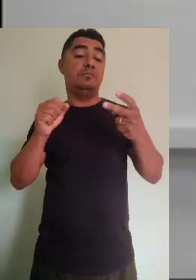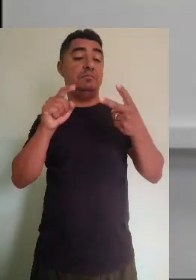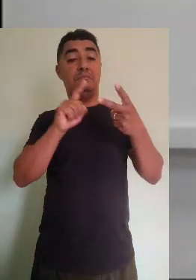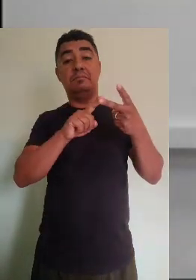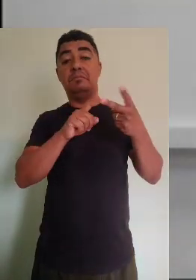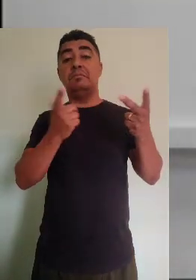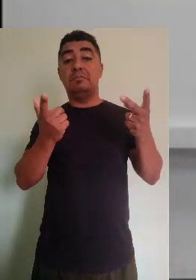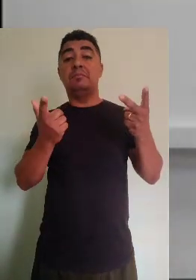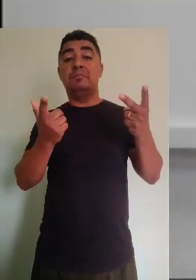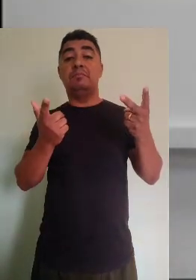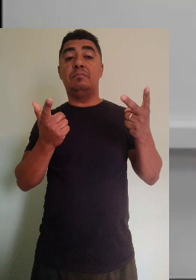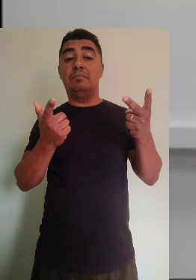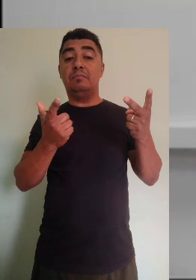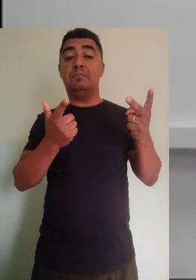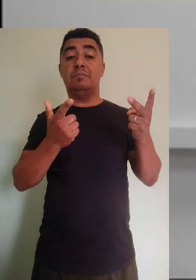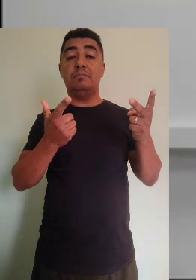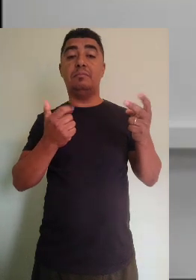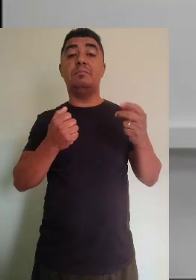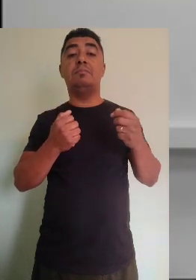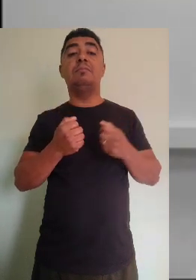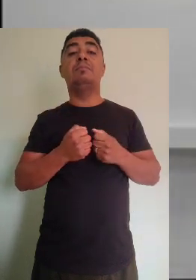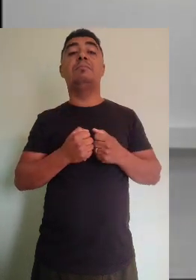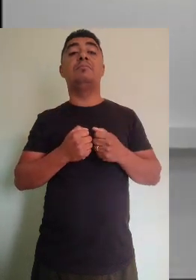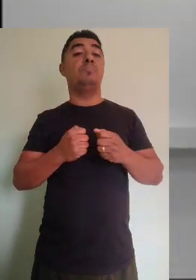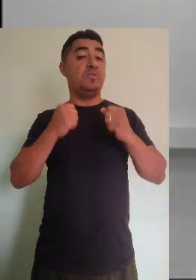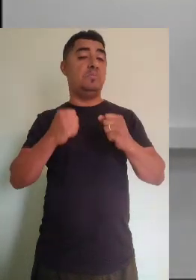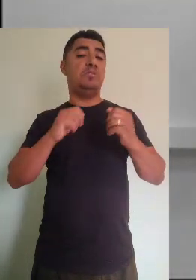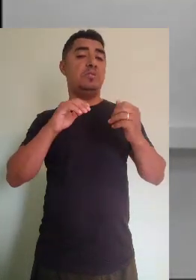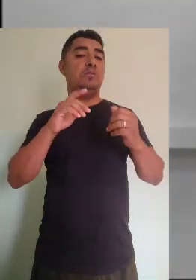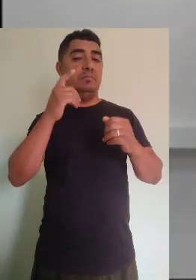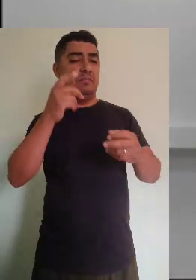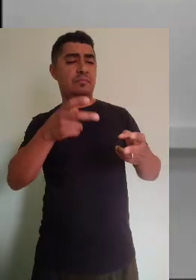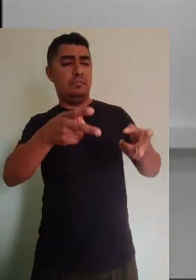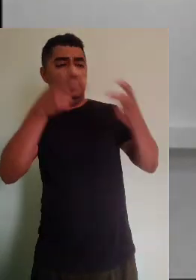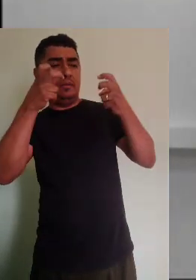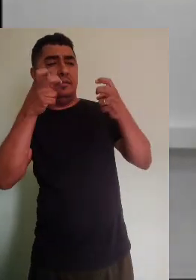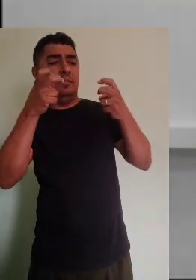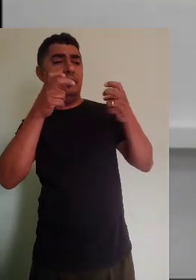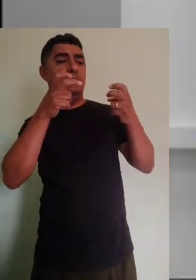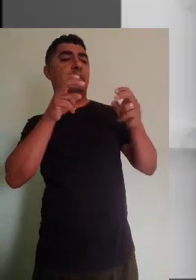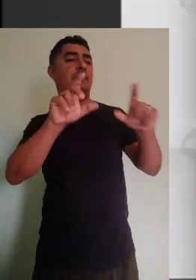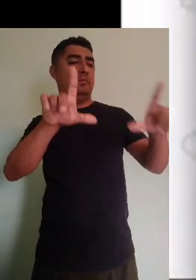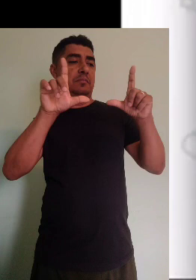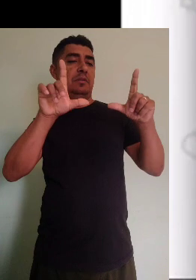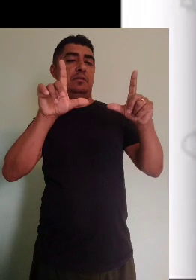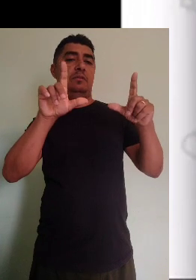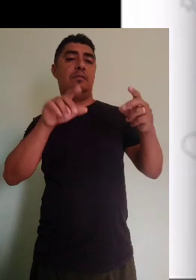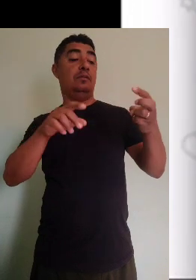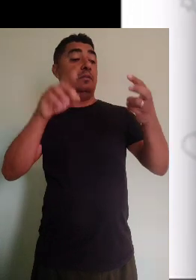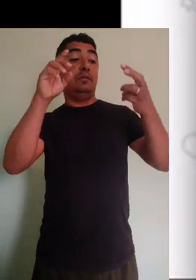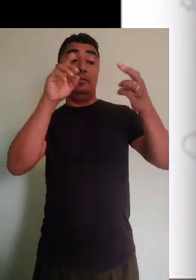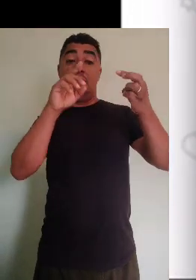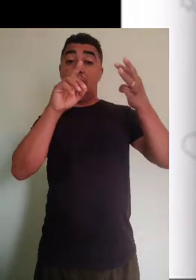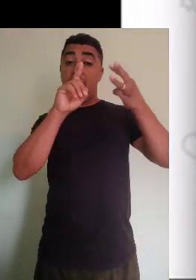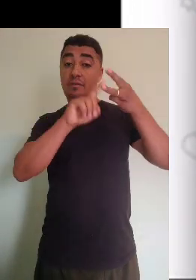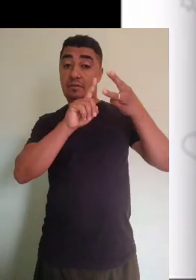também. Várias coisas, então, podem ser interpretadas a partir dessa imagem. Terceira imagem.